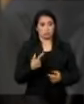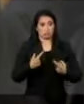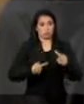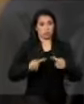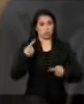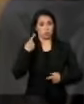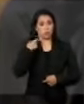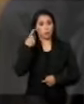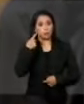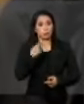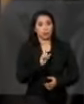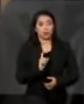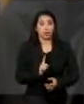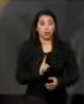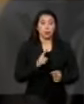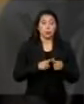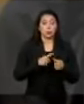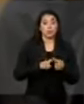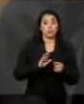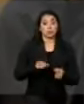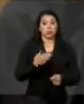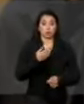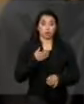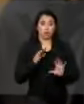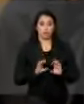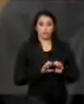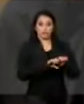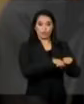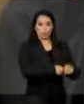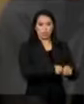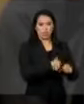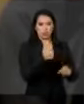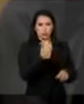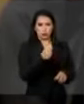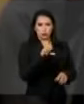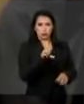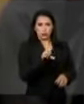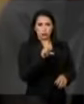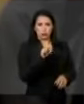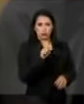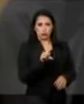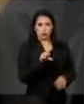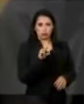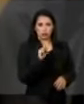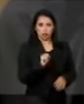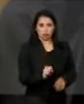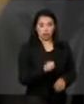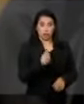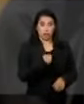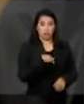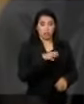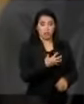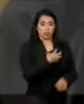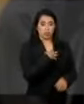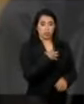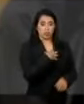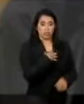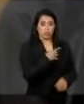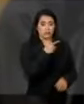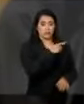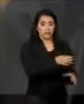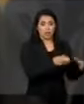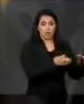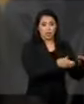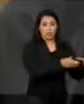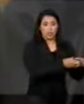Porque, quando eu me formei, lá em 98, e fui para o sertão da Bahia, na comarca de Sobradinho, para